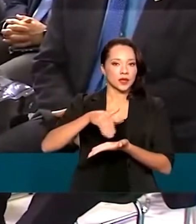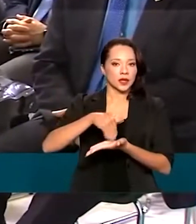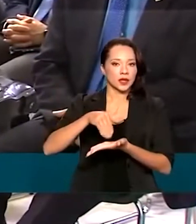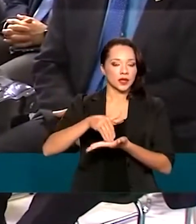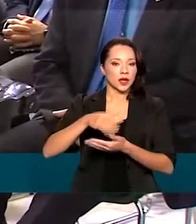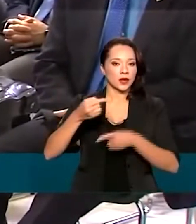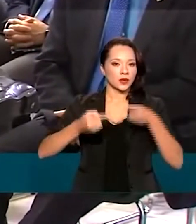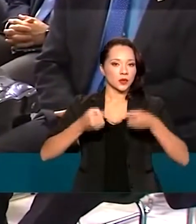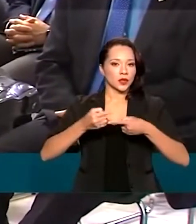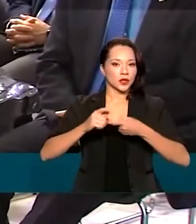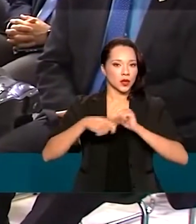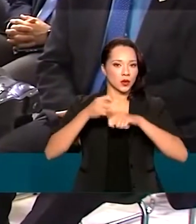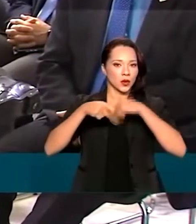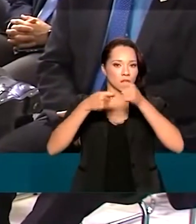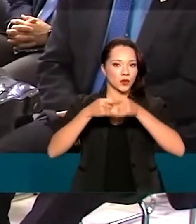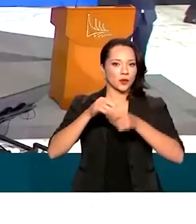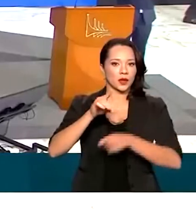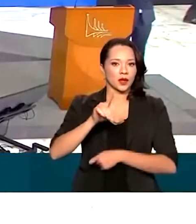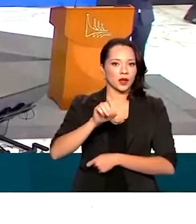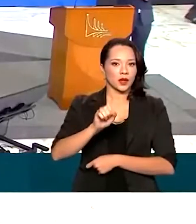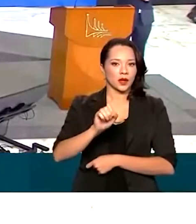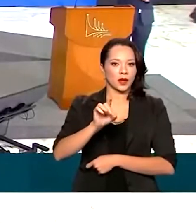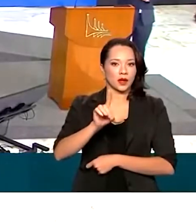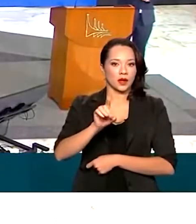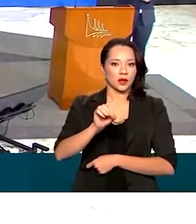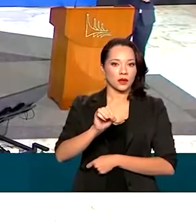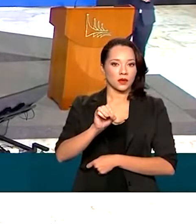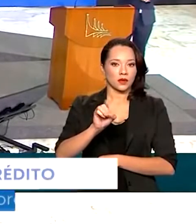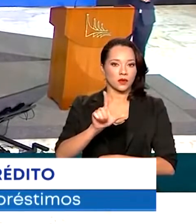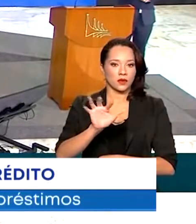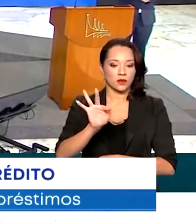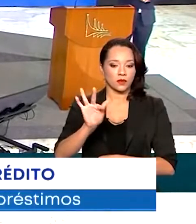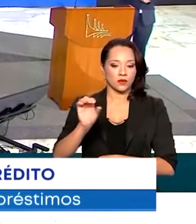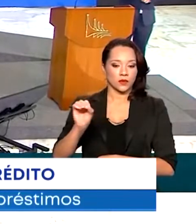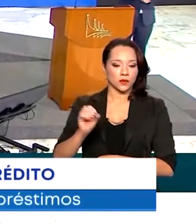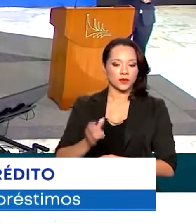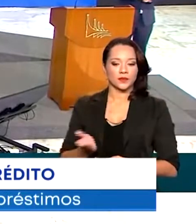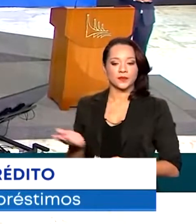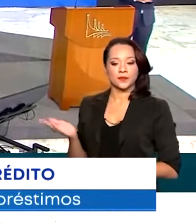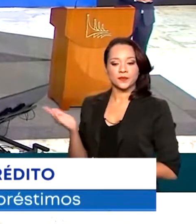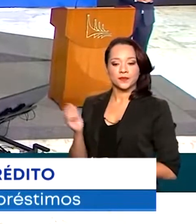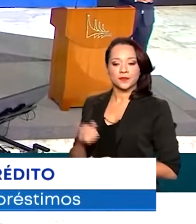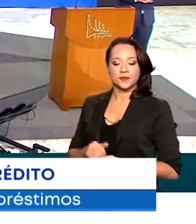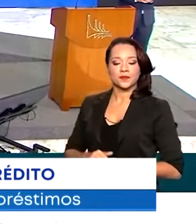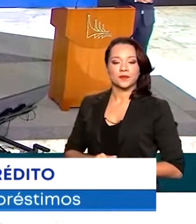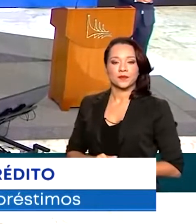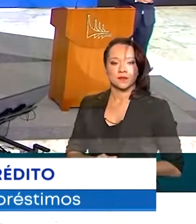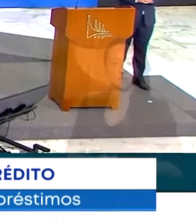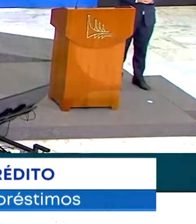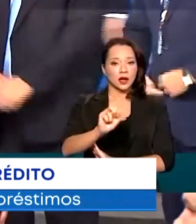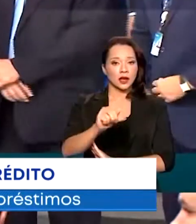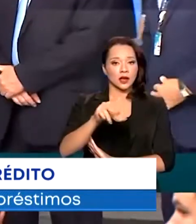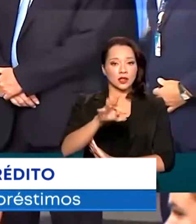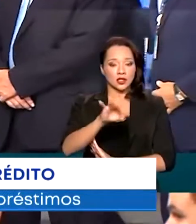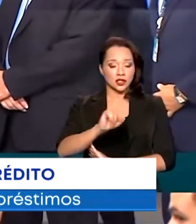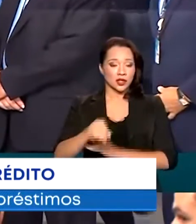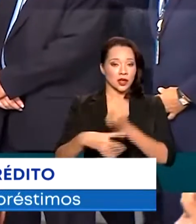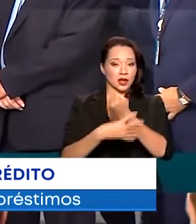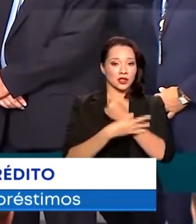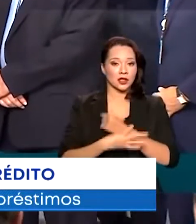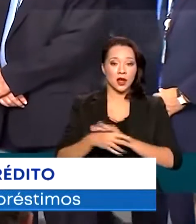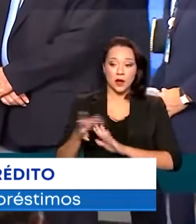pelo compartilhamento de garantias nas operações de crédito pactuadas entre o devedor e